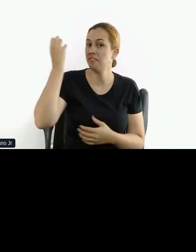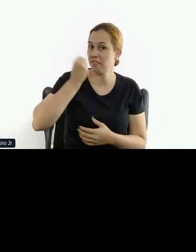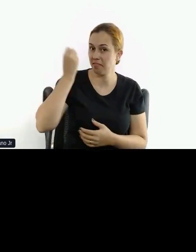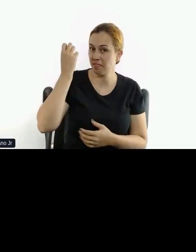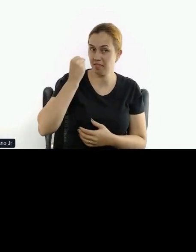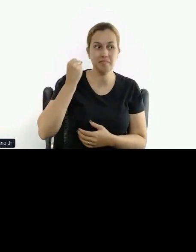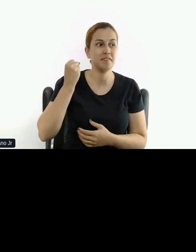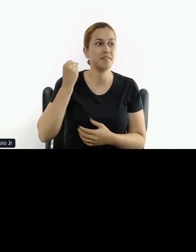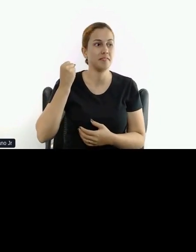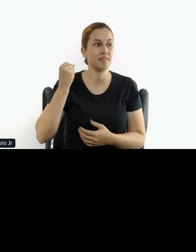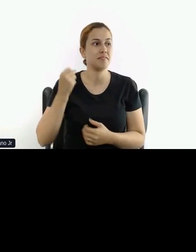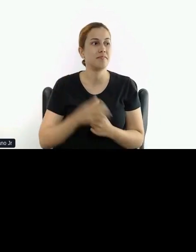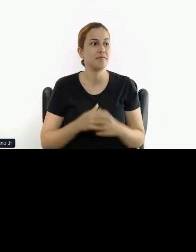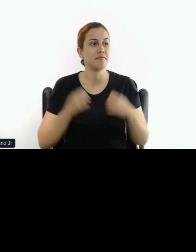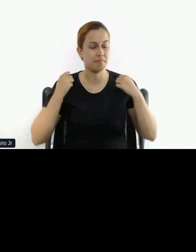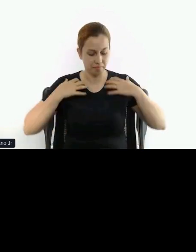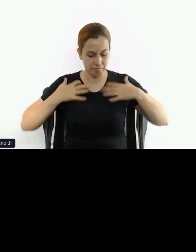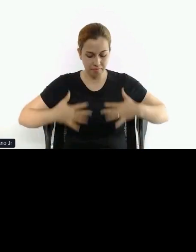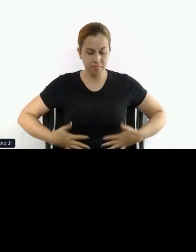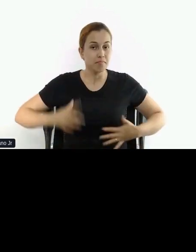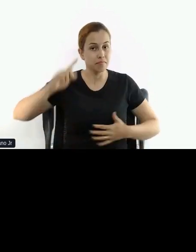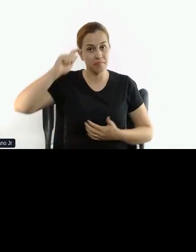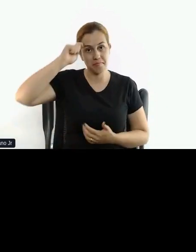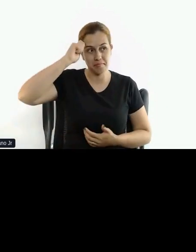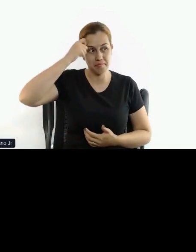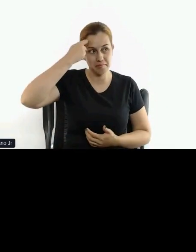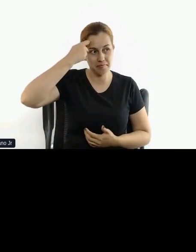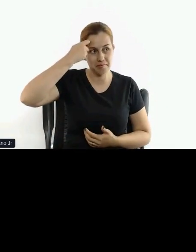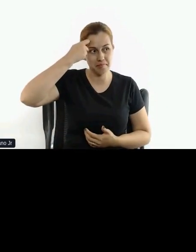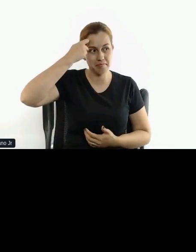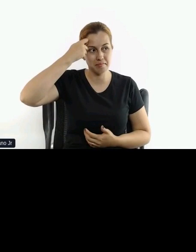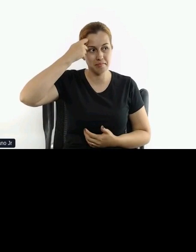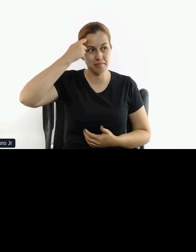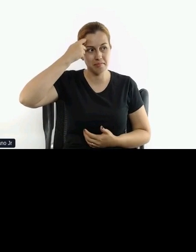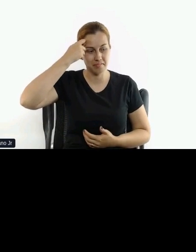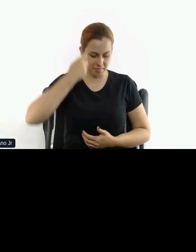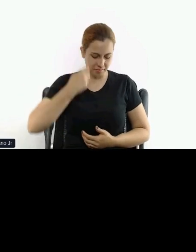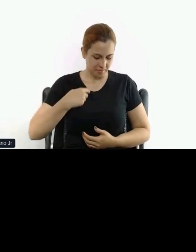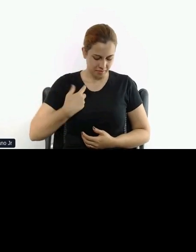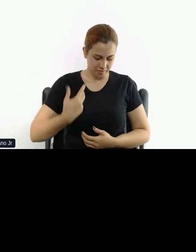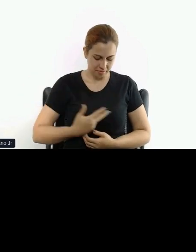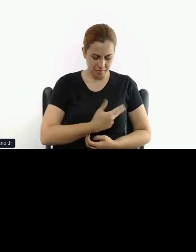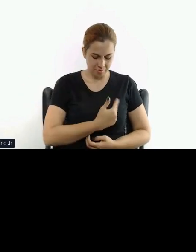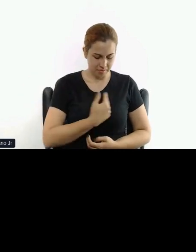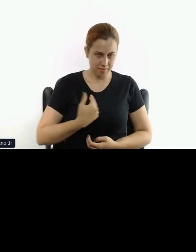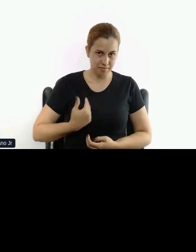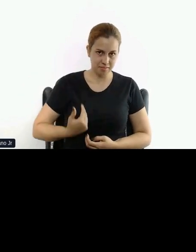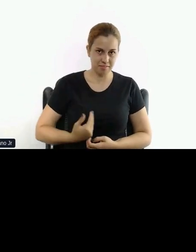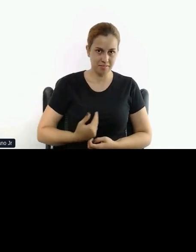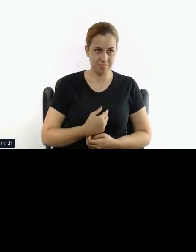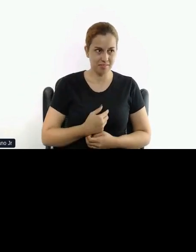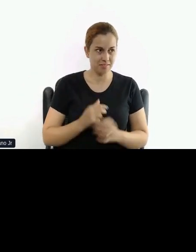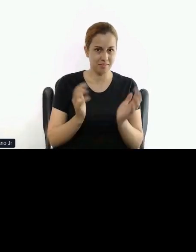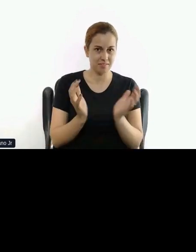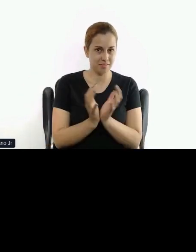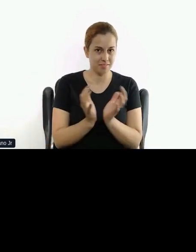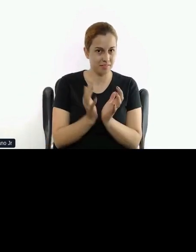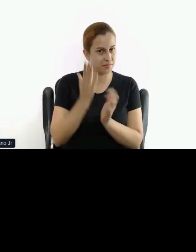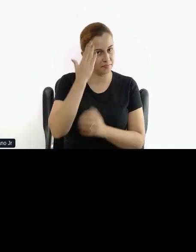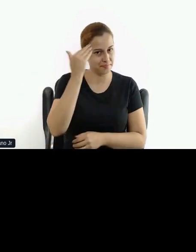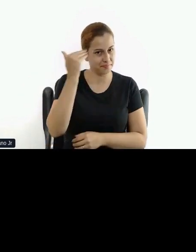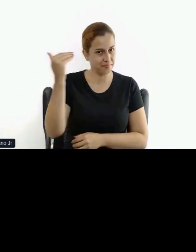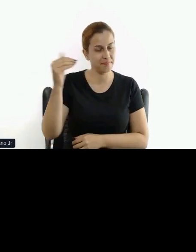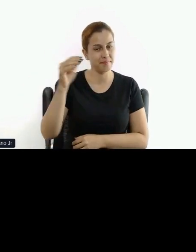aqui escura, preta, com os Beatles aqui na camisa. Uso óculos,